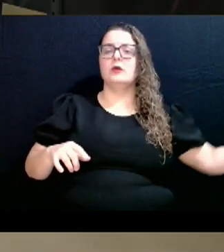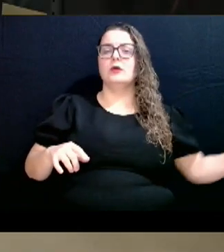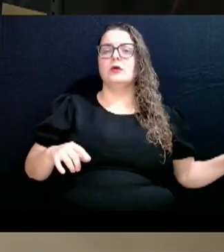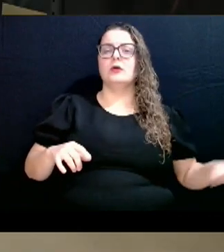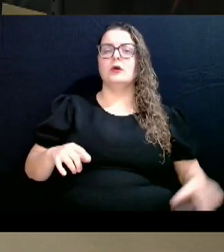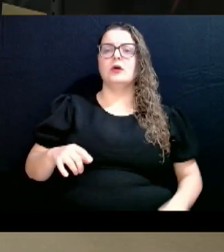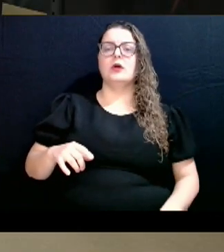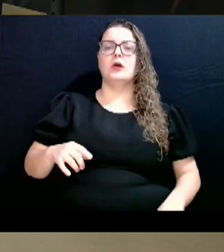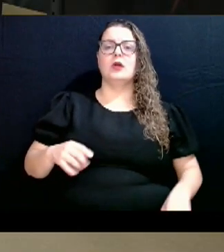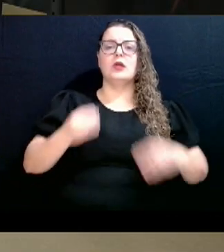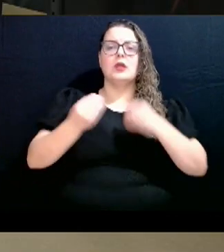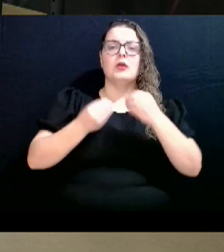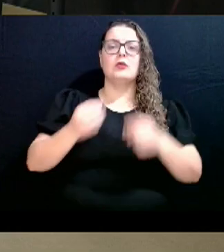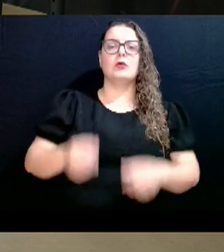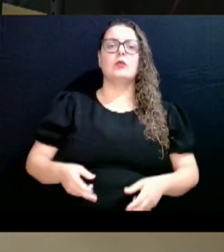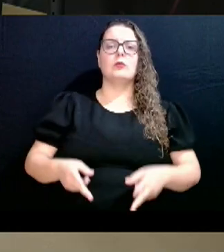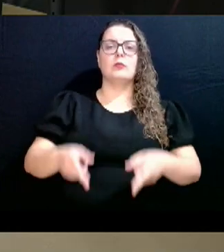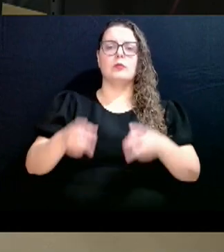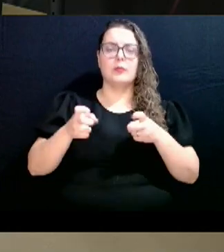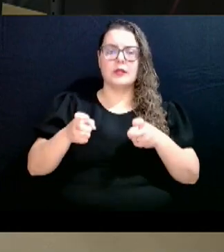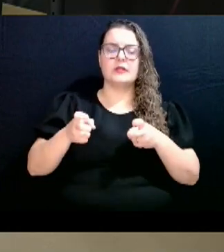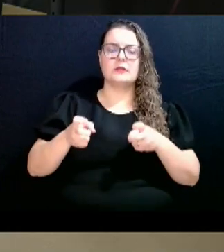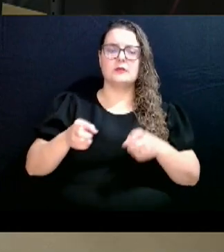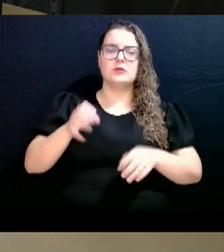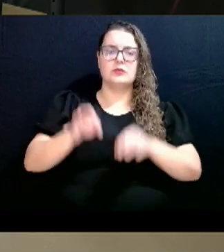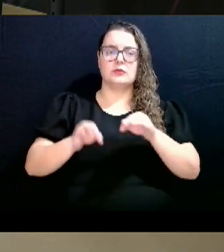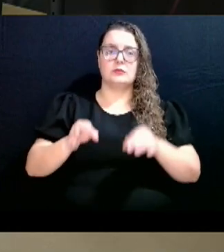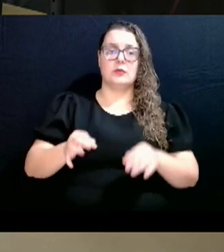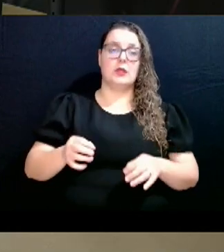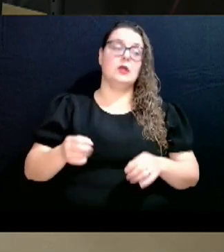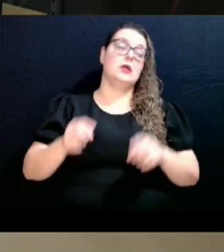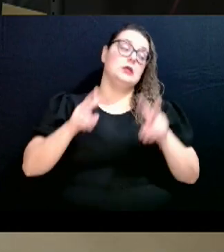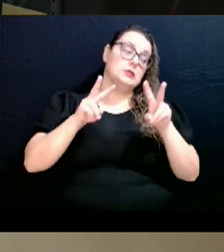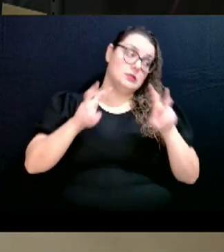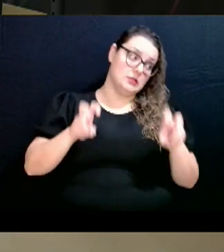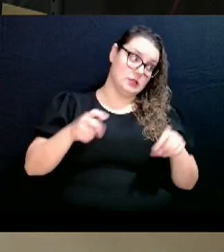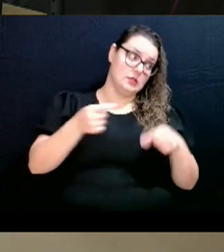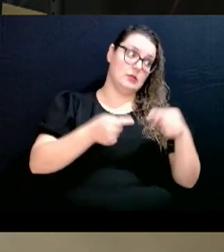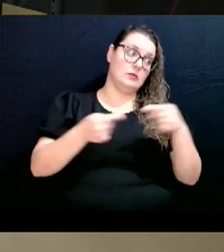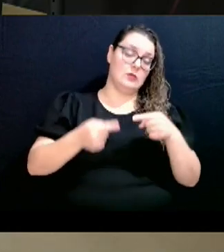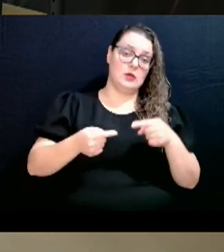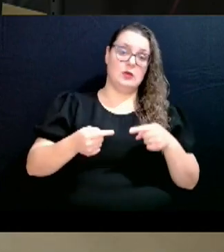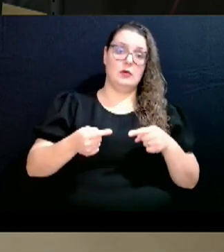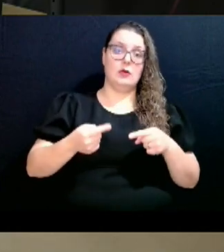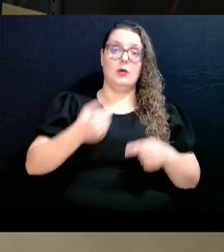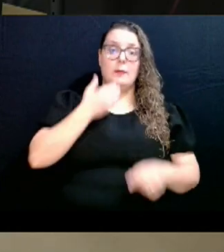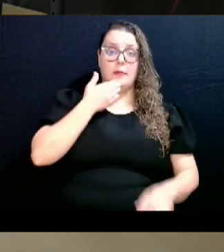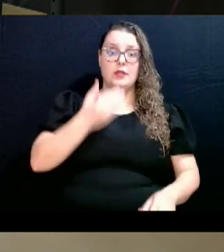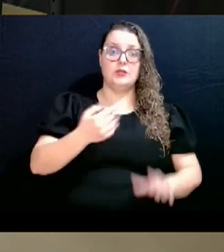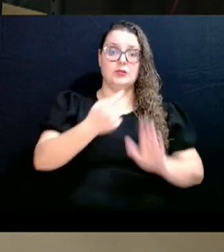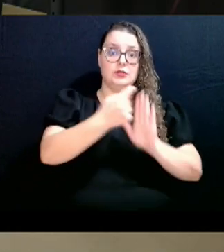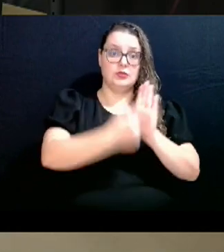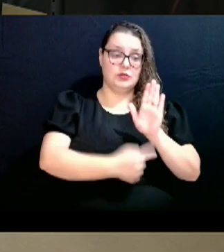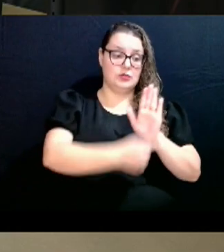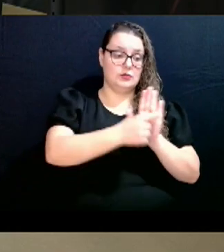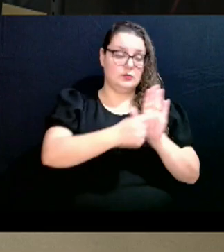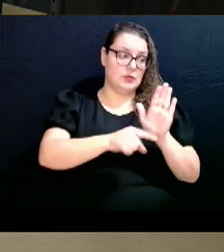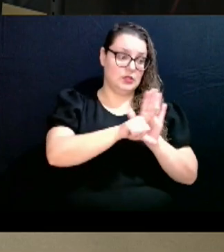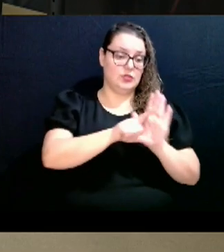Bom, esse tema é polêmico. Nós temos aí um grupo pedindo a revogação, inclusive, da lei de alienação